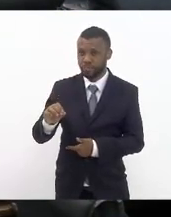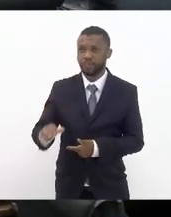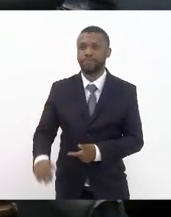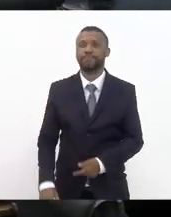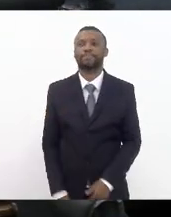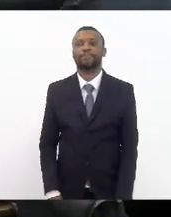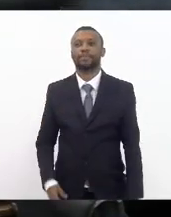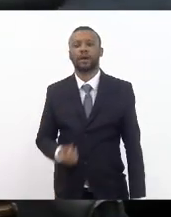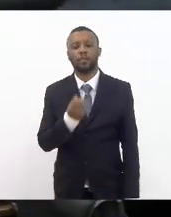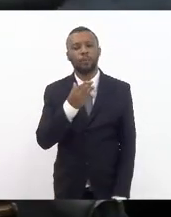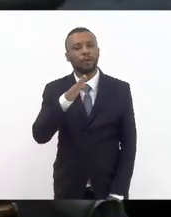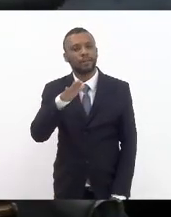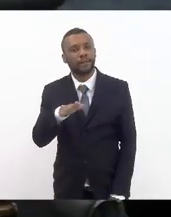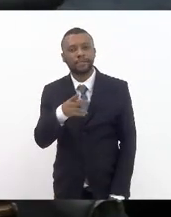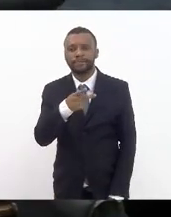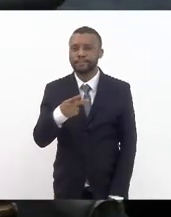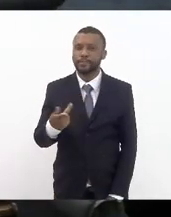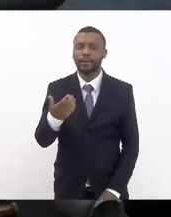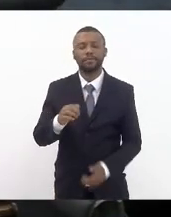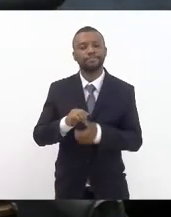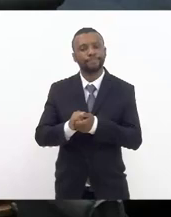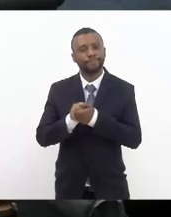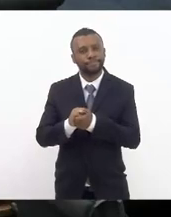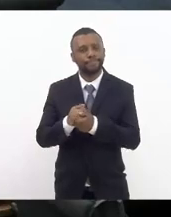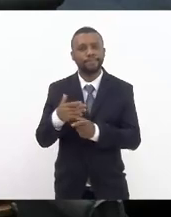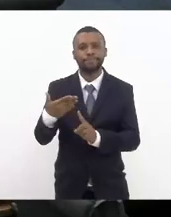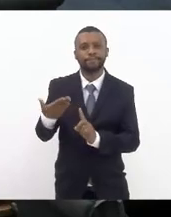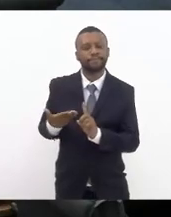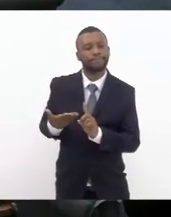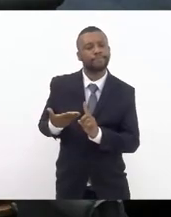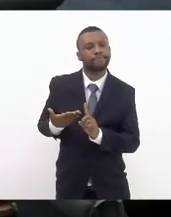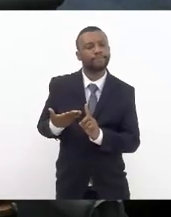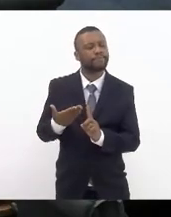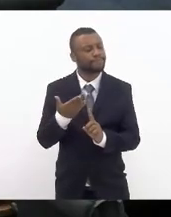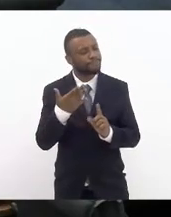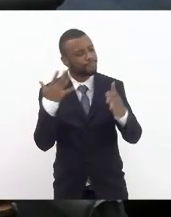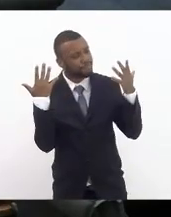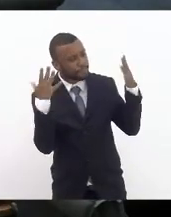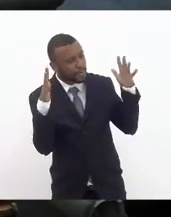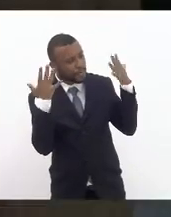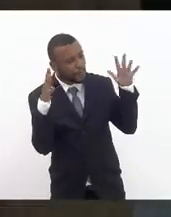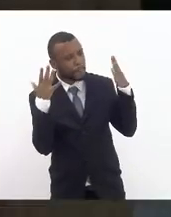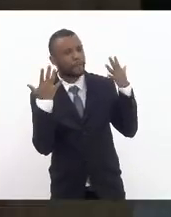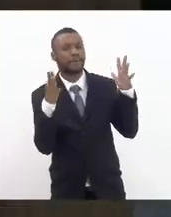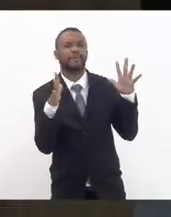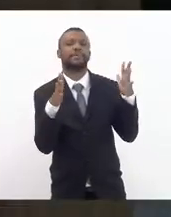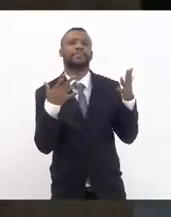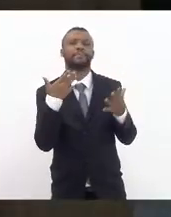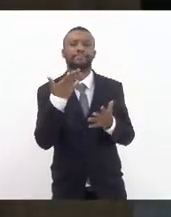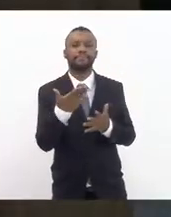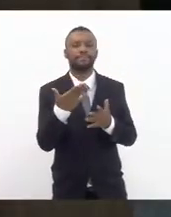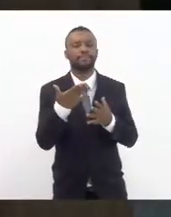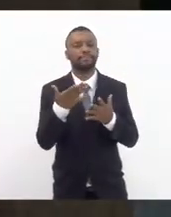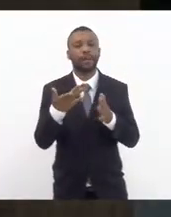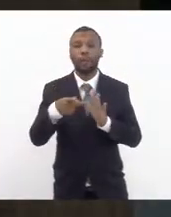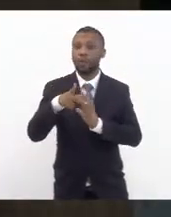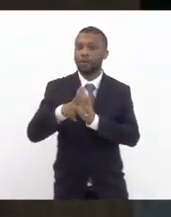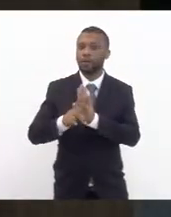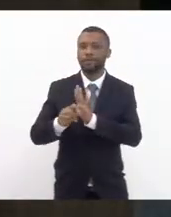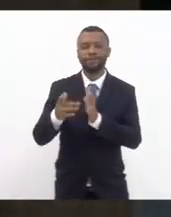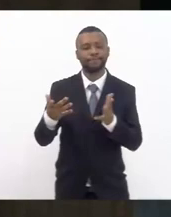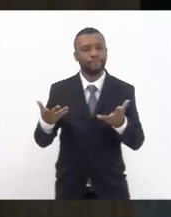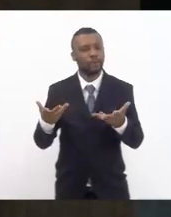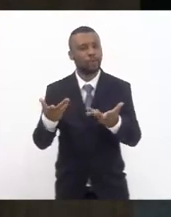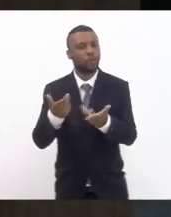Boa tarde, presidente. Quero saudar a Tia Ju. Cadê ela? Parabéns, Tia Ju. Excelente projeto